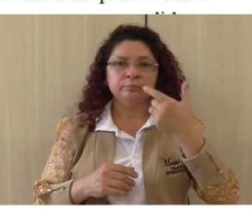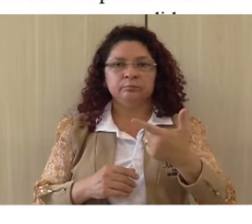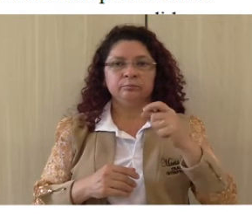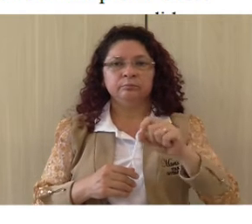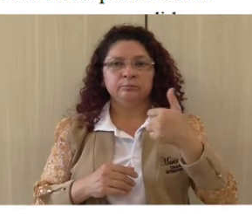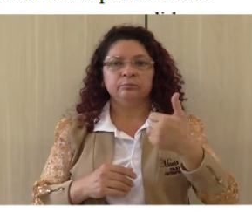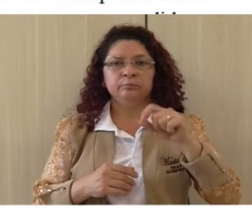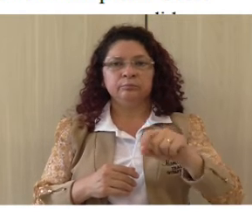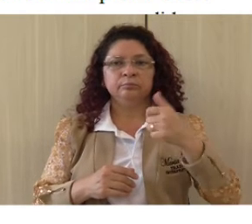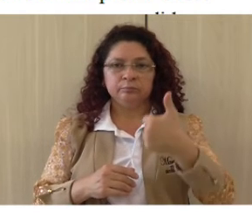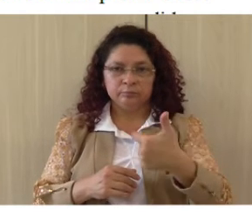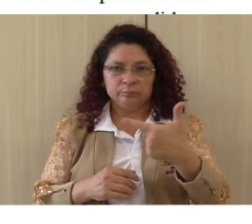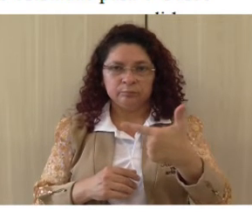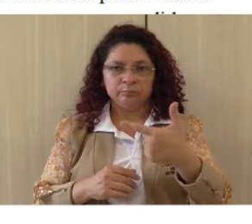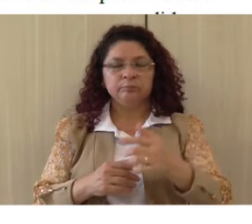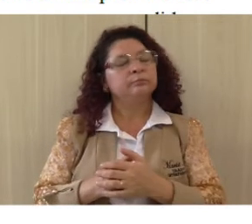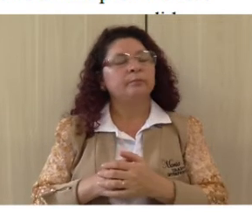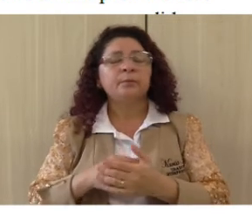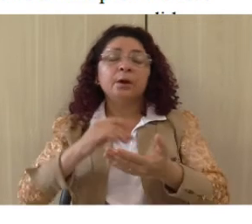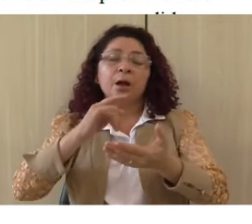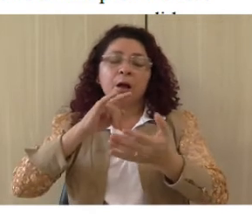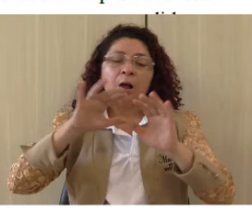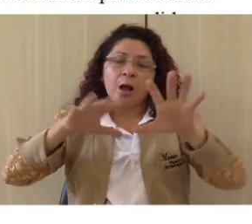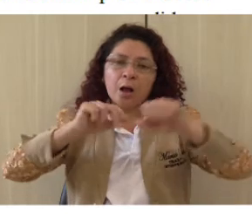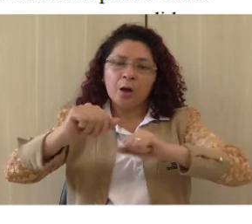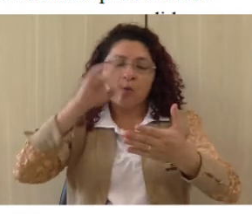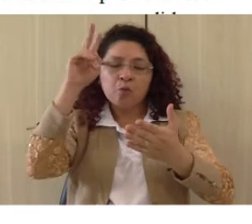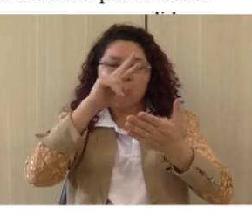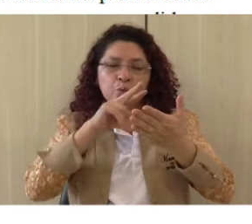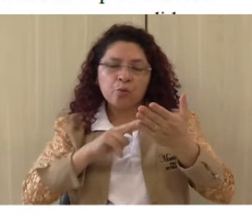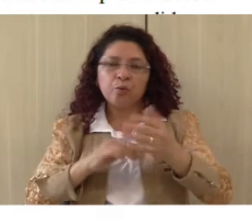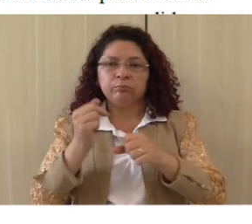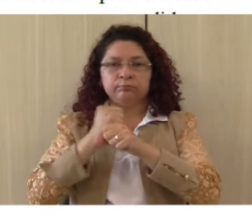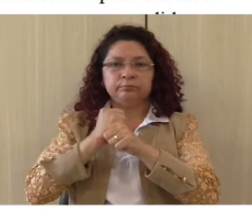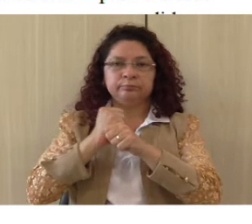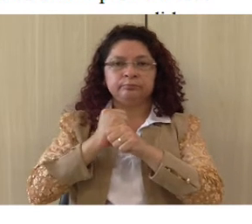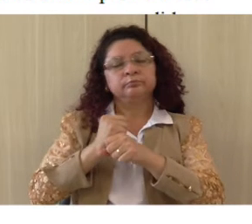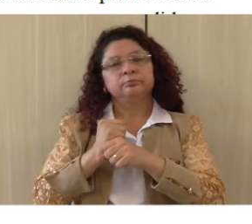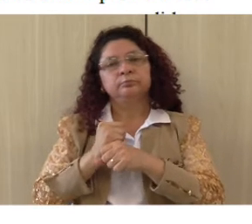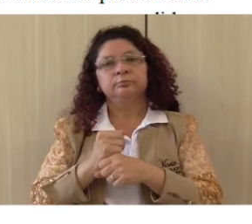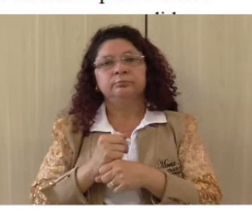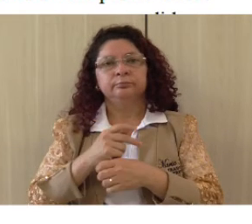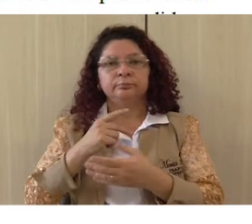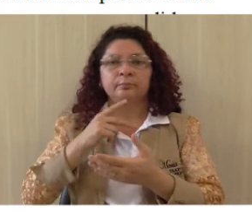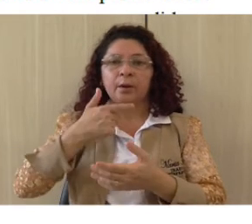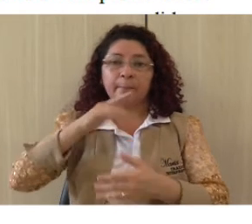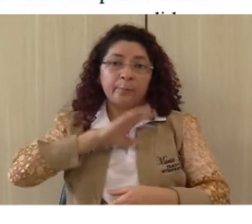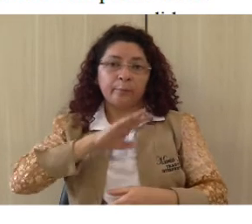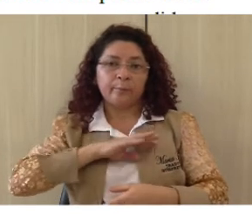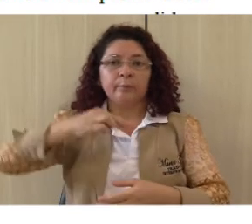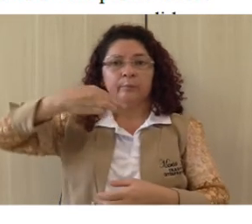6.2.1.2. Para análise curricular serão consideradas as médias anuais das disciplinas de língua